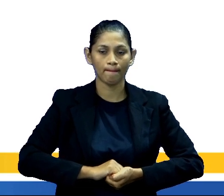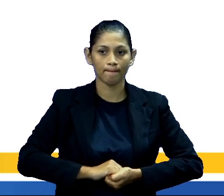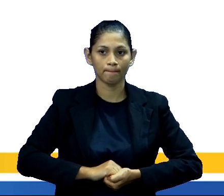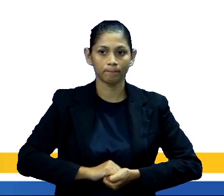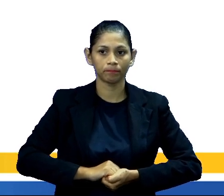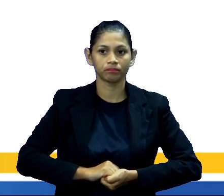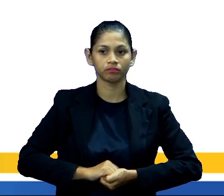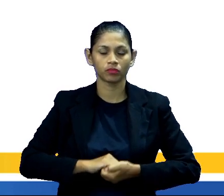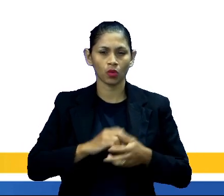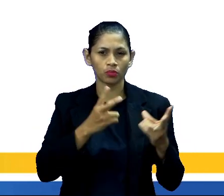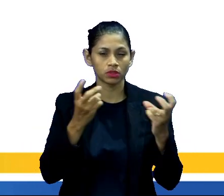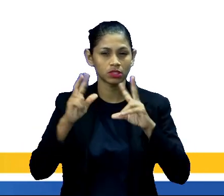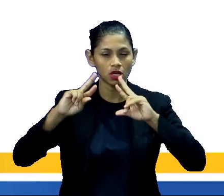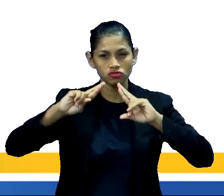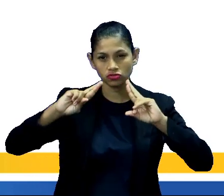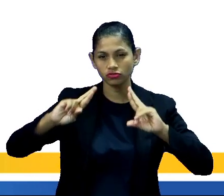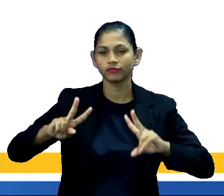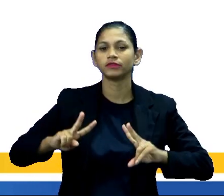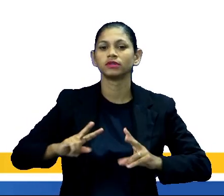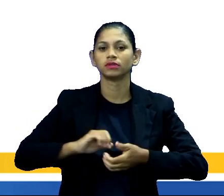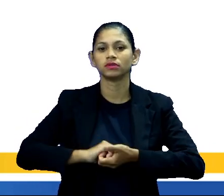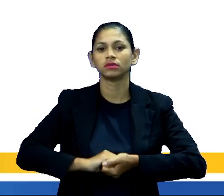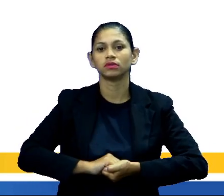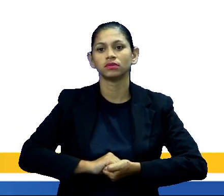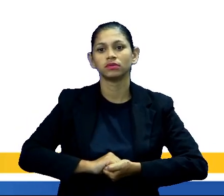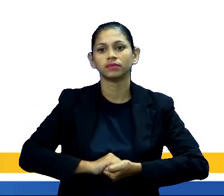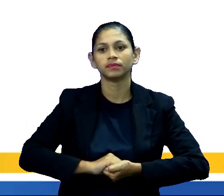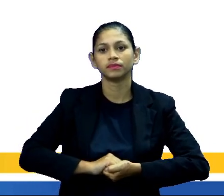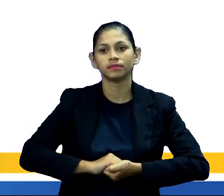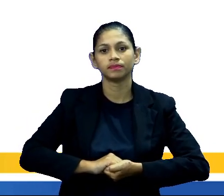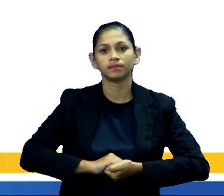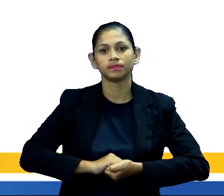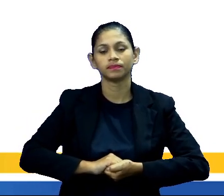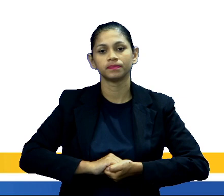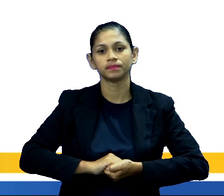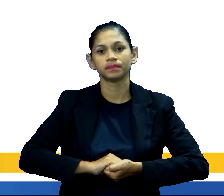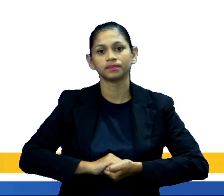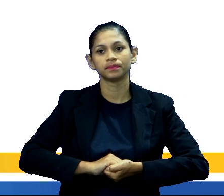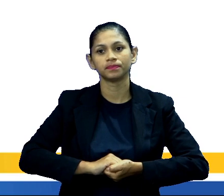Ok? Observem aí a diferença de cada uma delas.